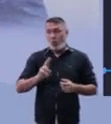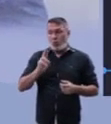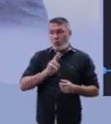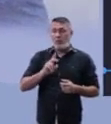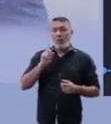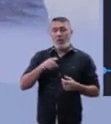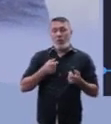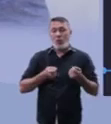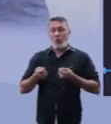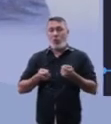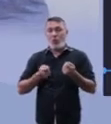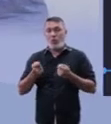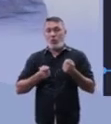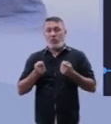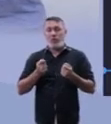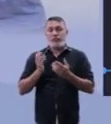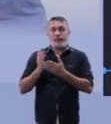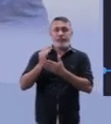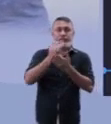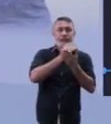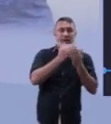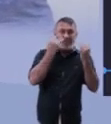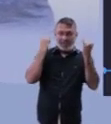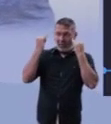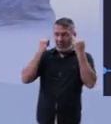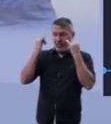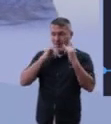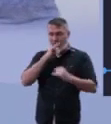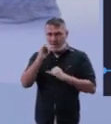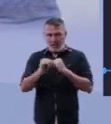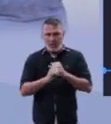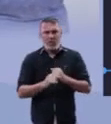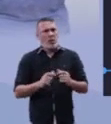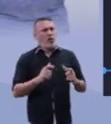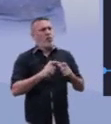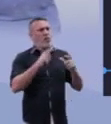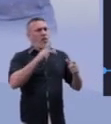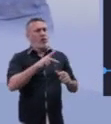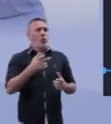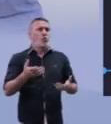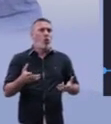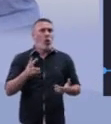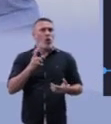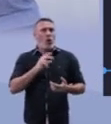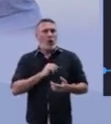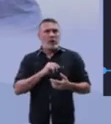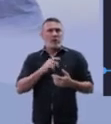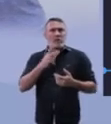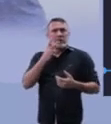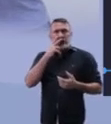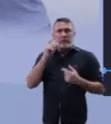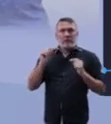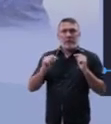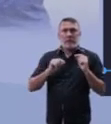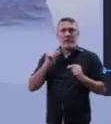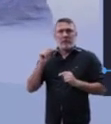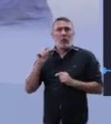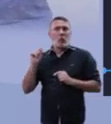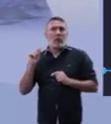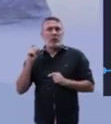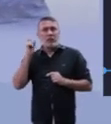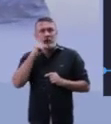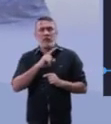usuário pelo controle de dados na internet, aquilo ali trouxe um bloqueio para diversos professores. Nossa, o que ele vai trabalhar? O que está